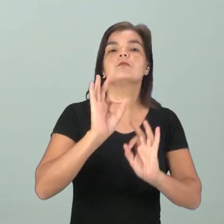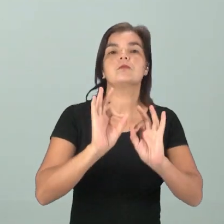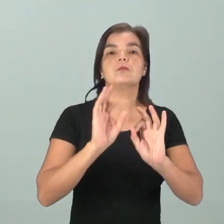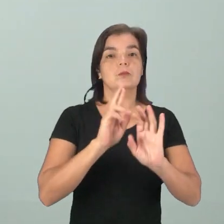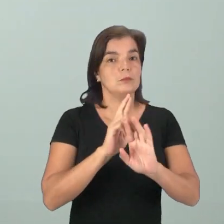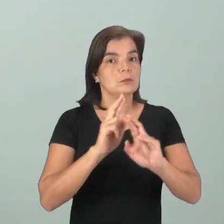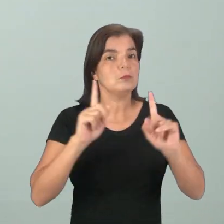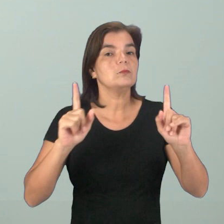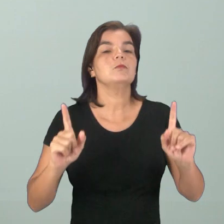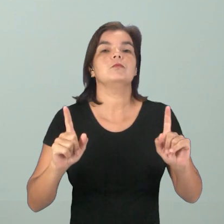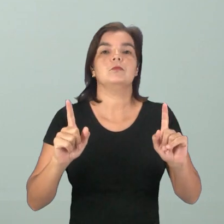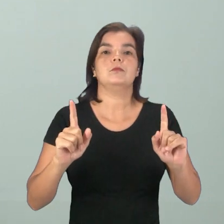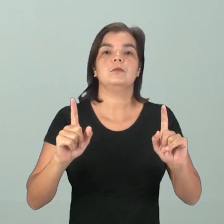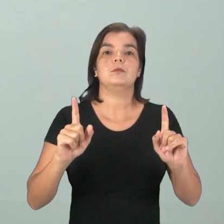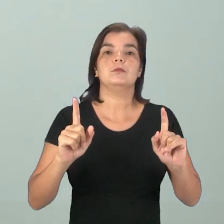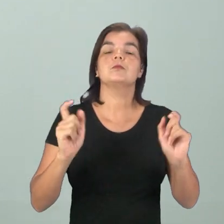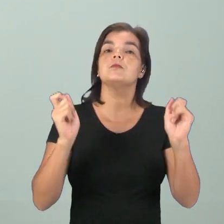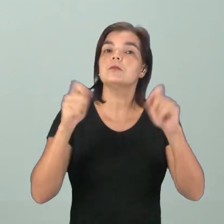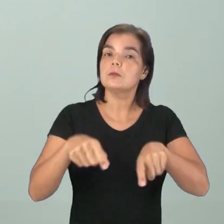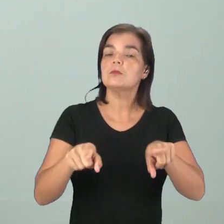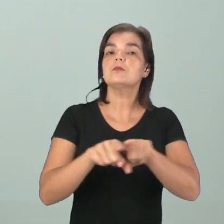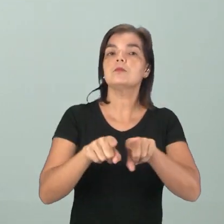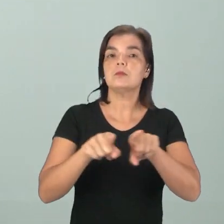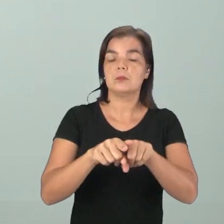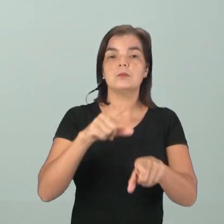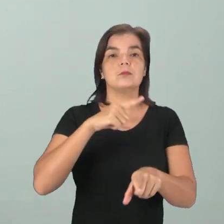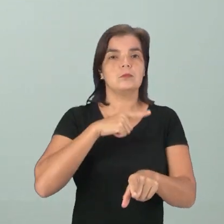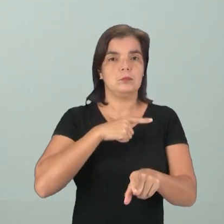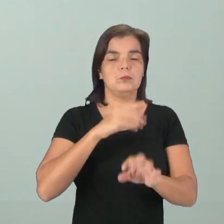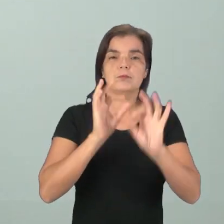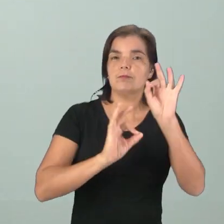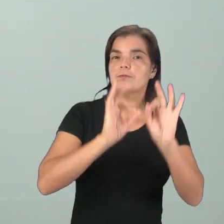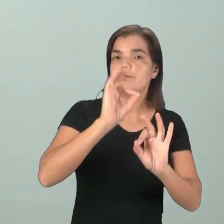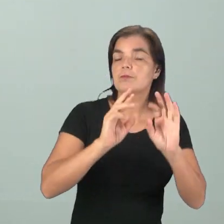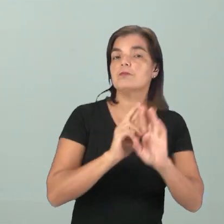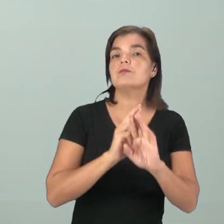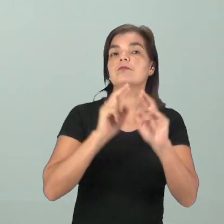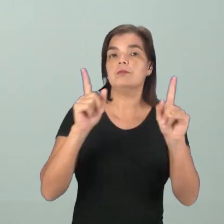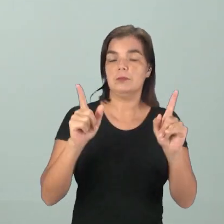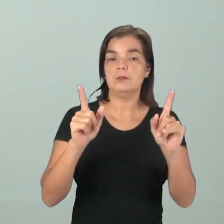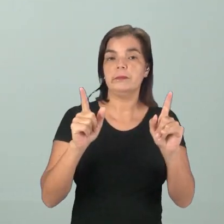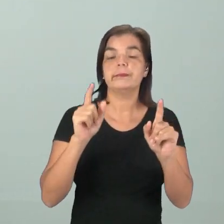formas diferentes e aí, por terem sido construídas de formas